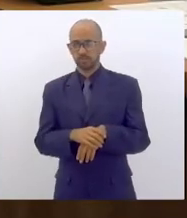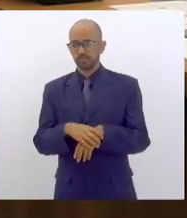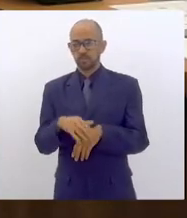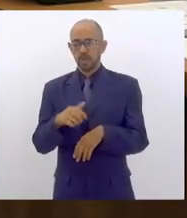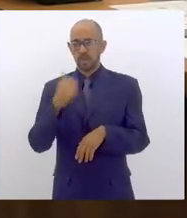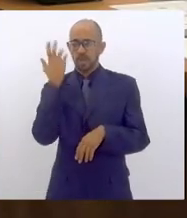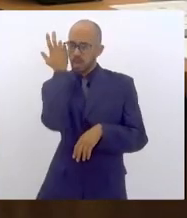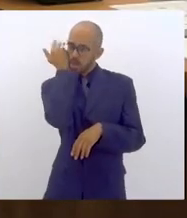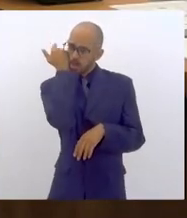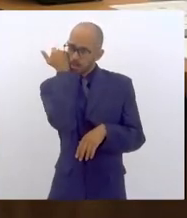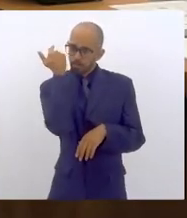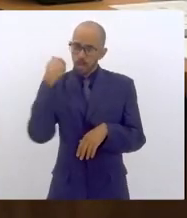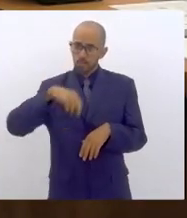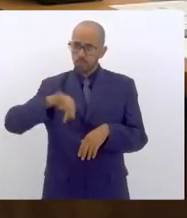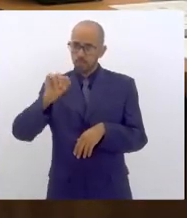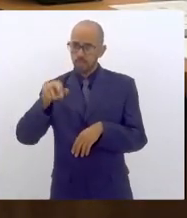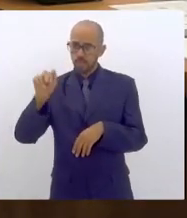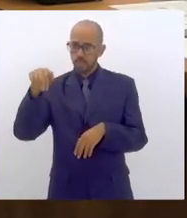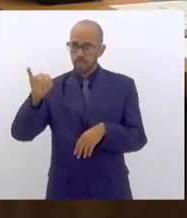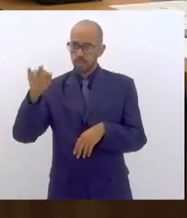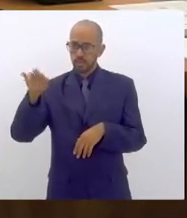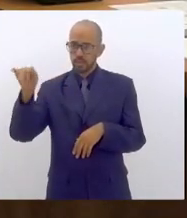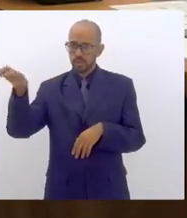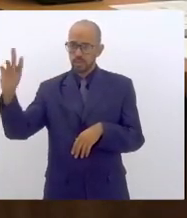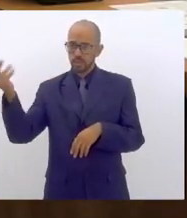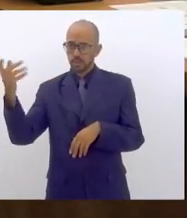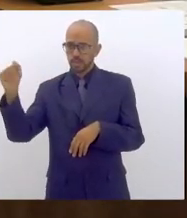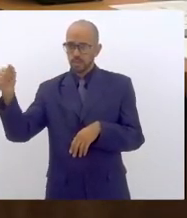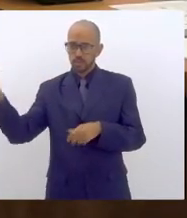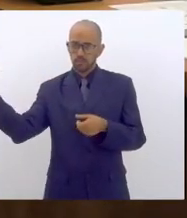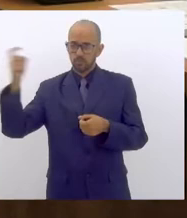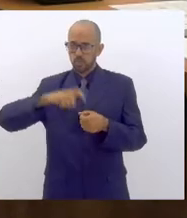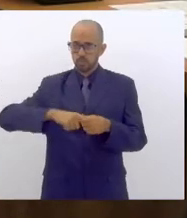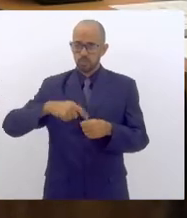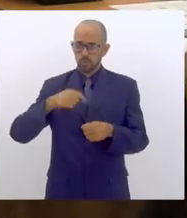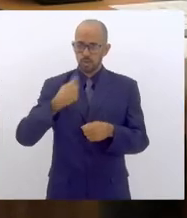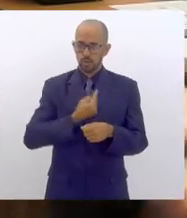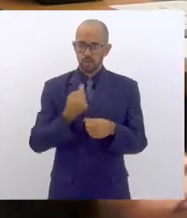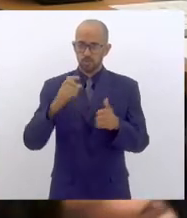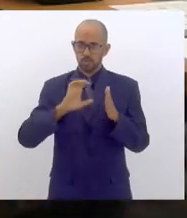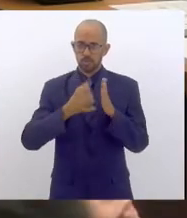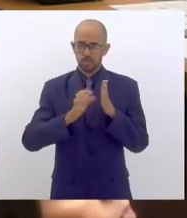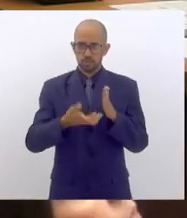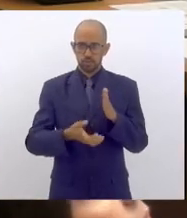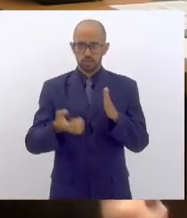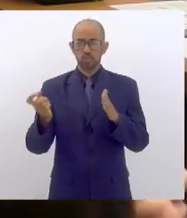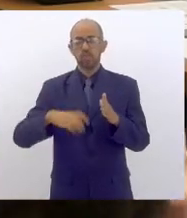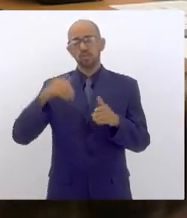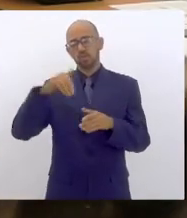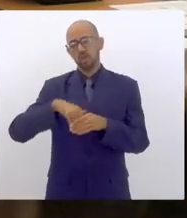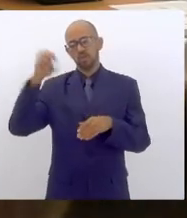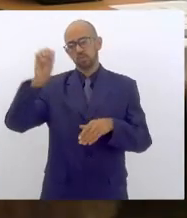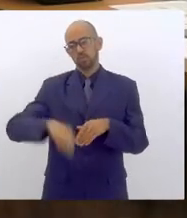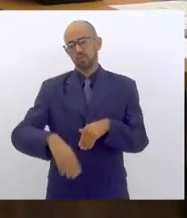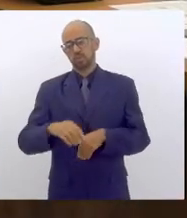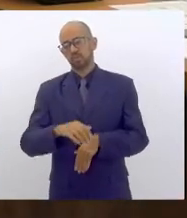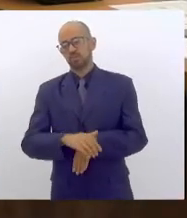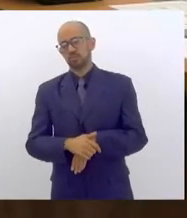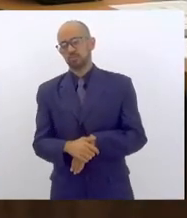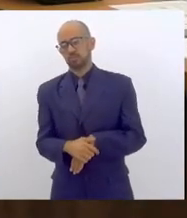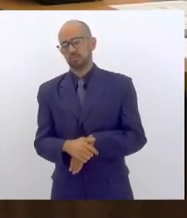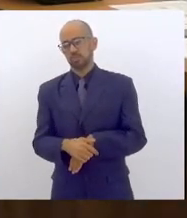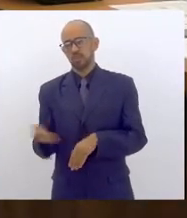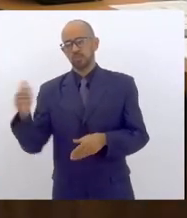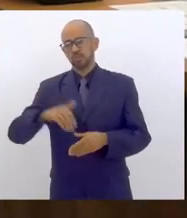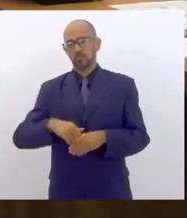Eliomar, deputado Ferreirinha, que se reintegrou à nossa bancada, vota sim. A bancada